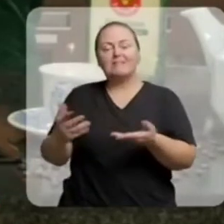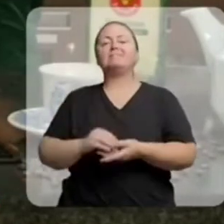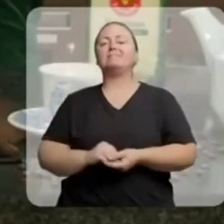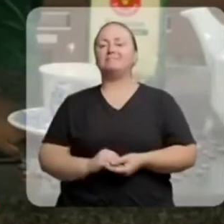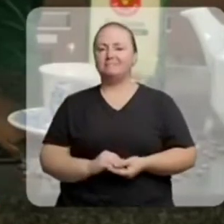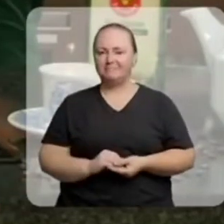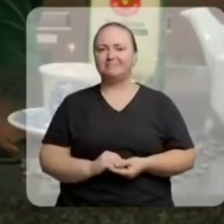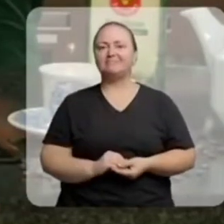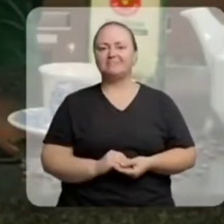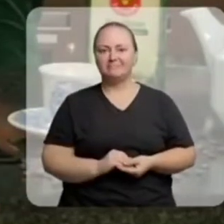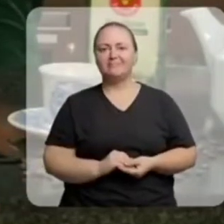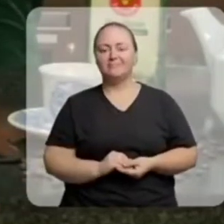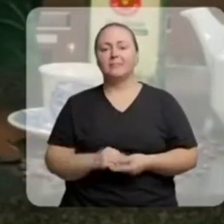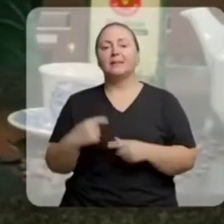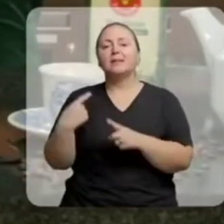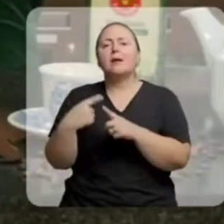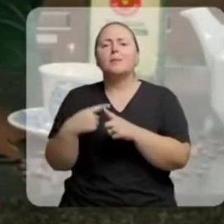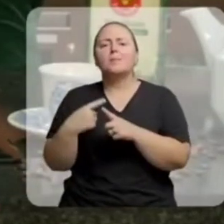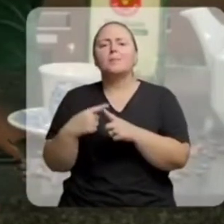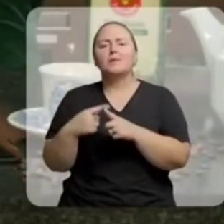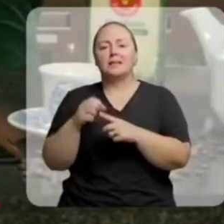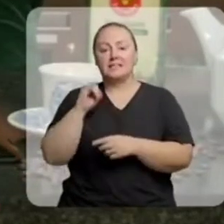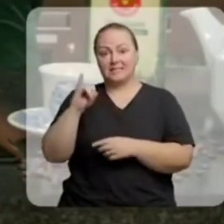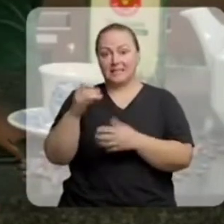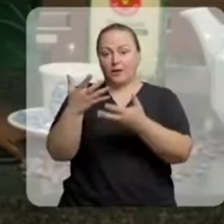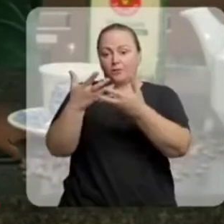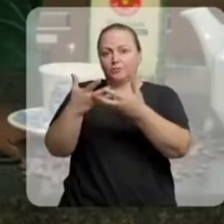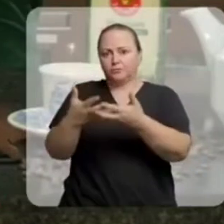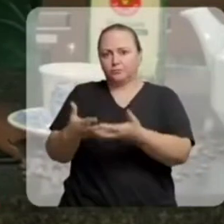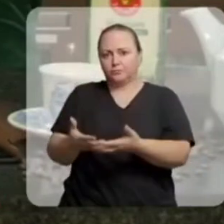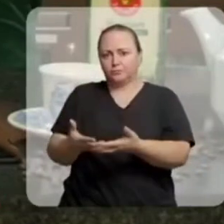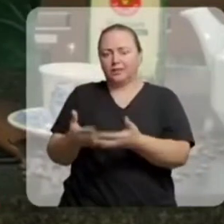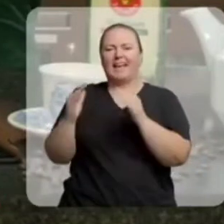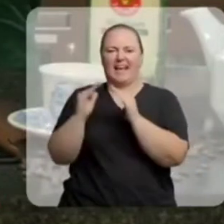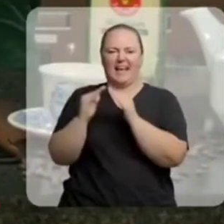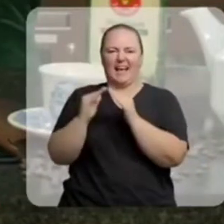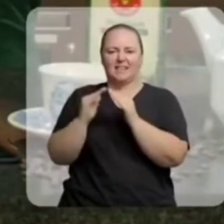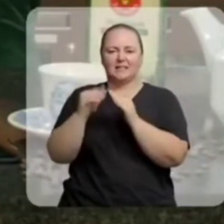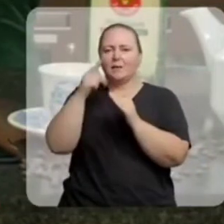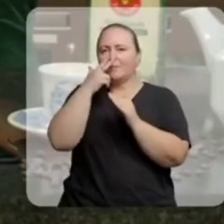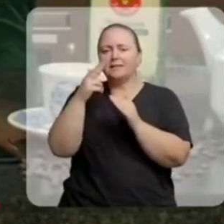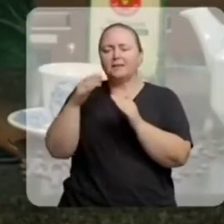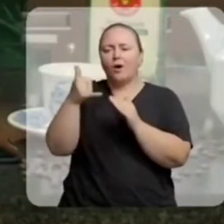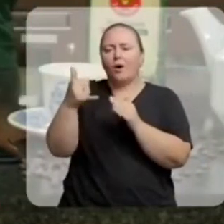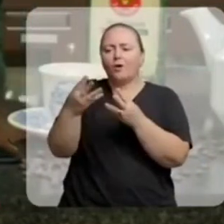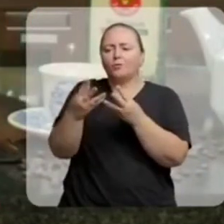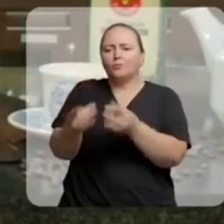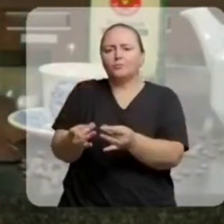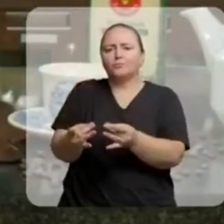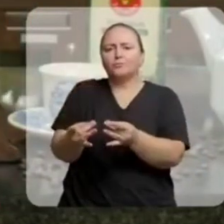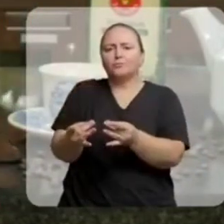Querendo ou não, o filtro retém os óleos. Então, a gente vai ter um resultado de muito sabor e